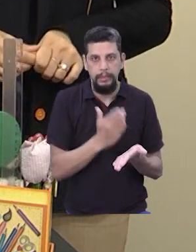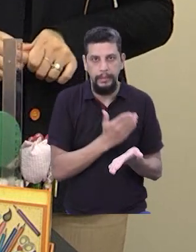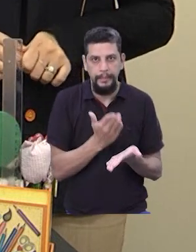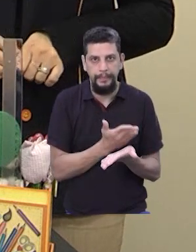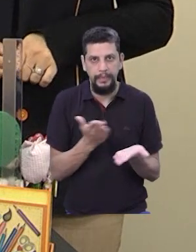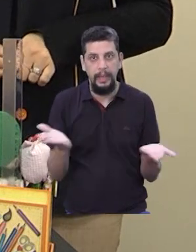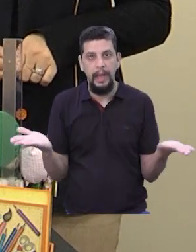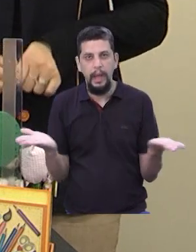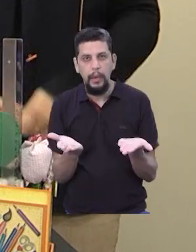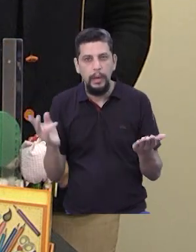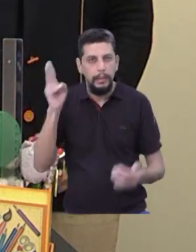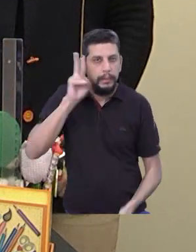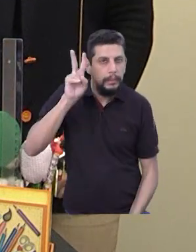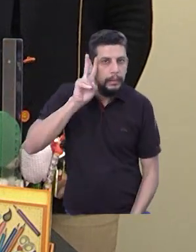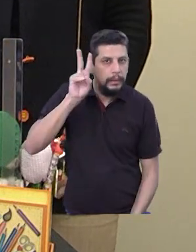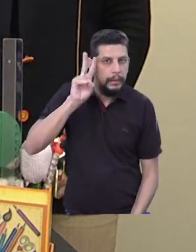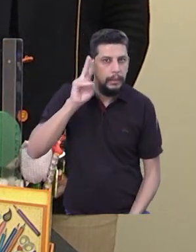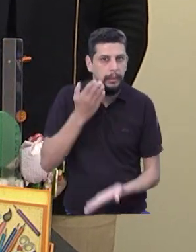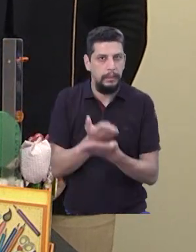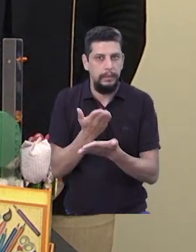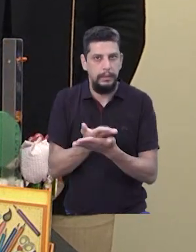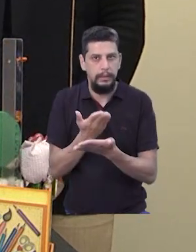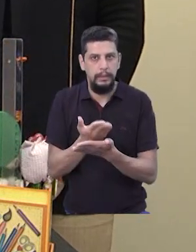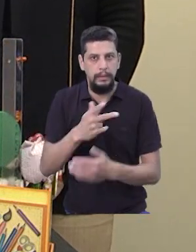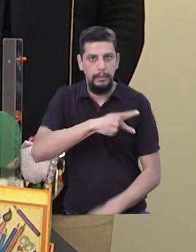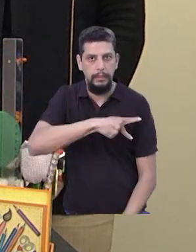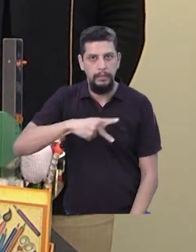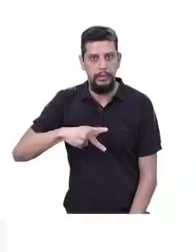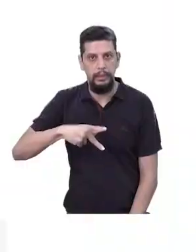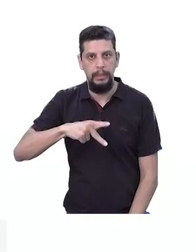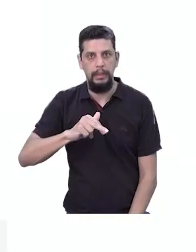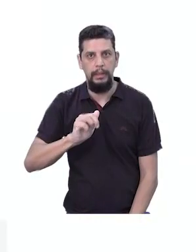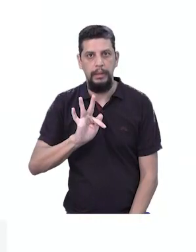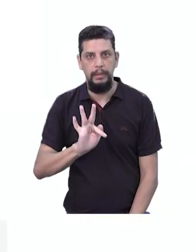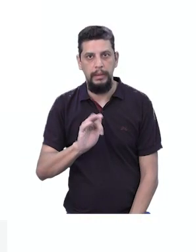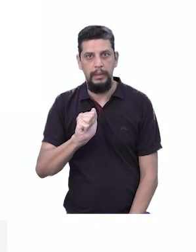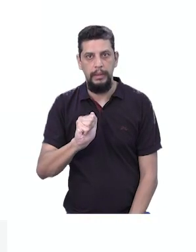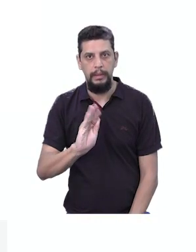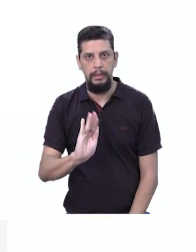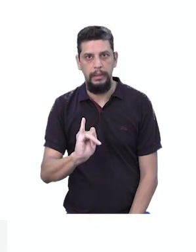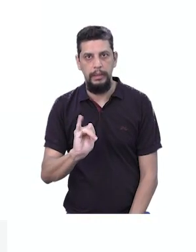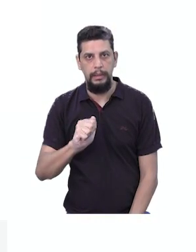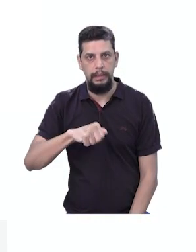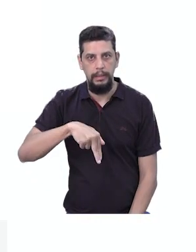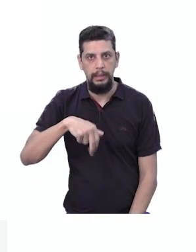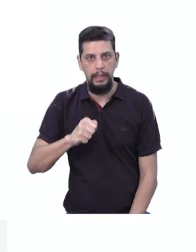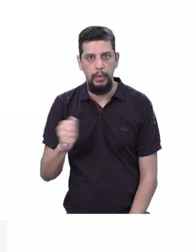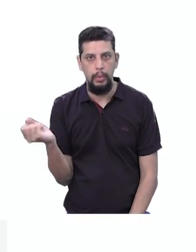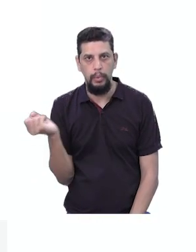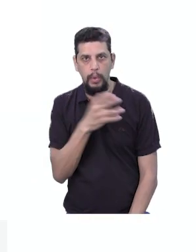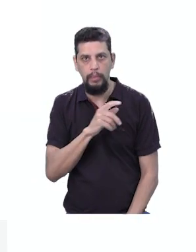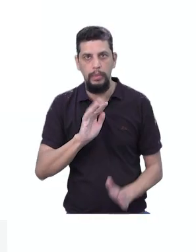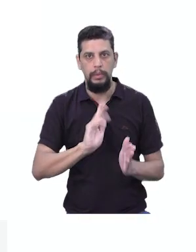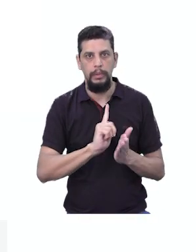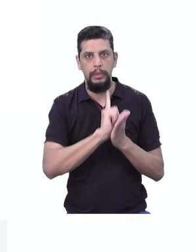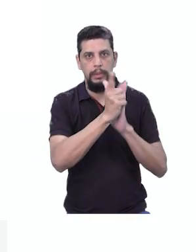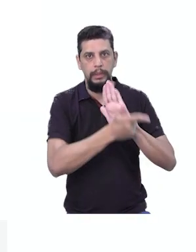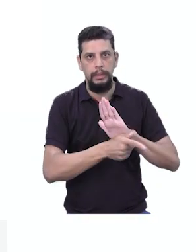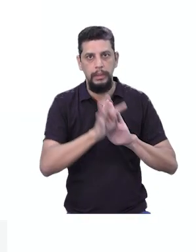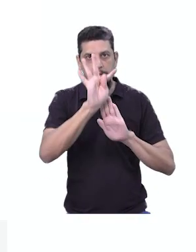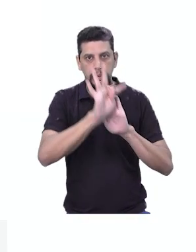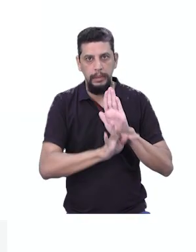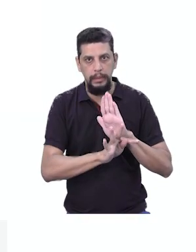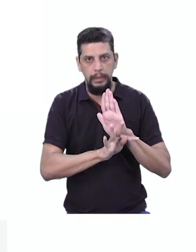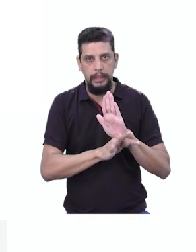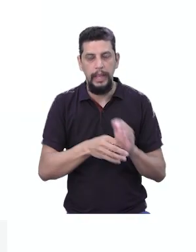Uhum. Agora, a gente vai recordar a aula da professora Fabiana, que ela trouxe um novo gênero textual. Uhum. Né? Ela trouxe